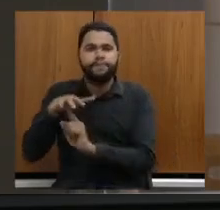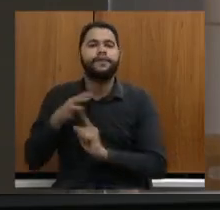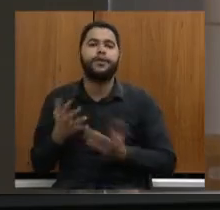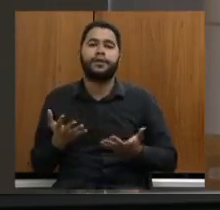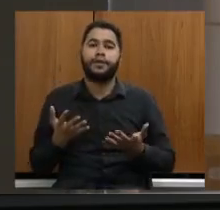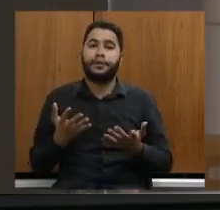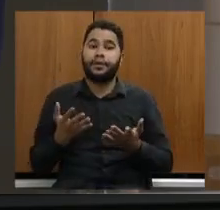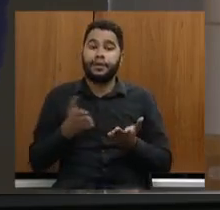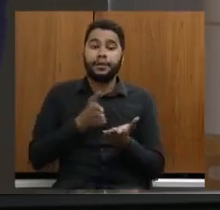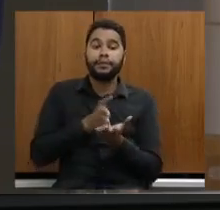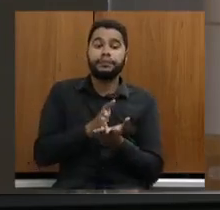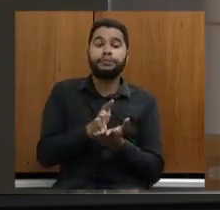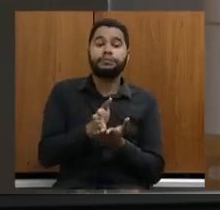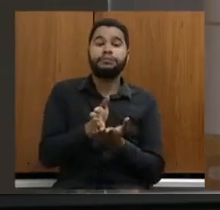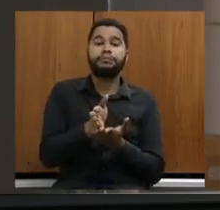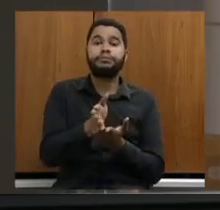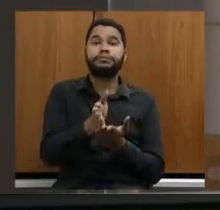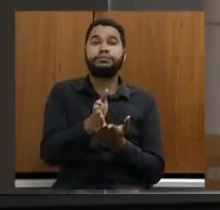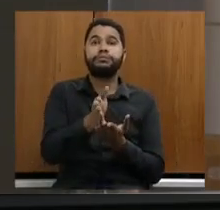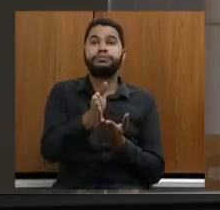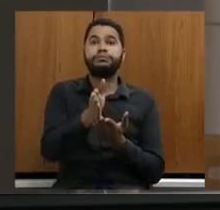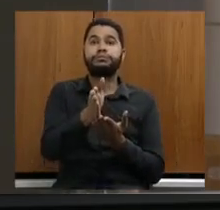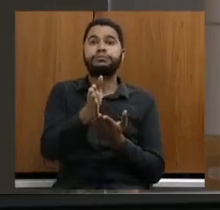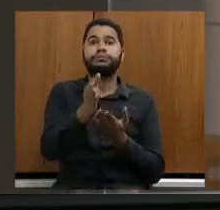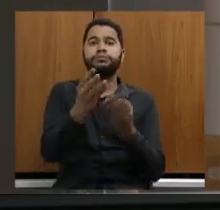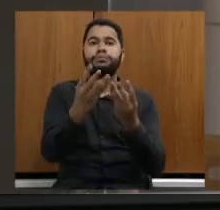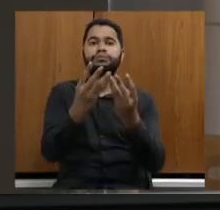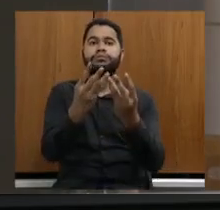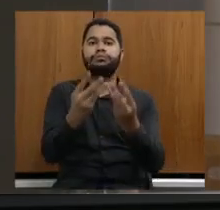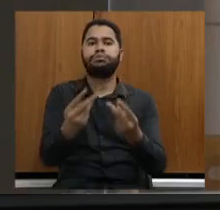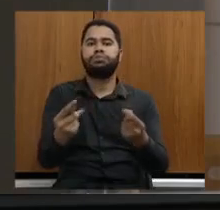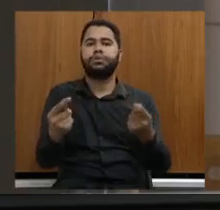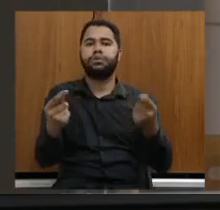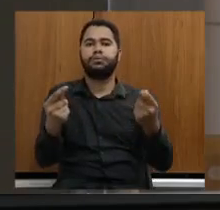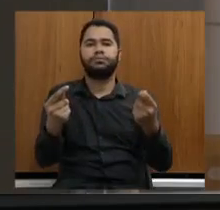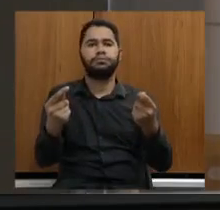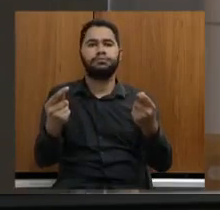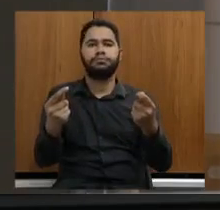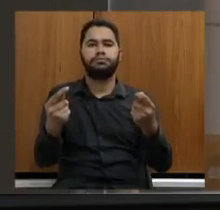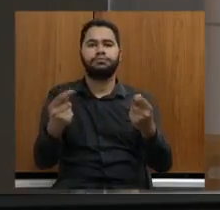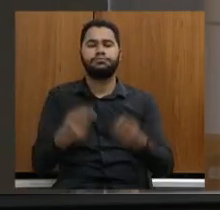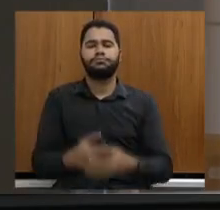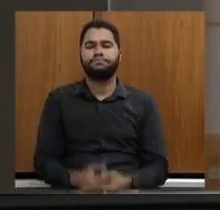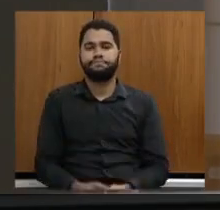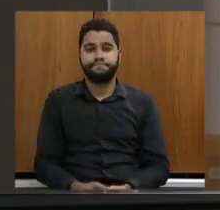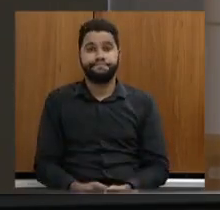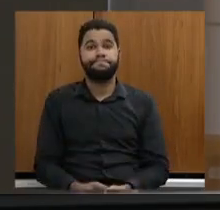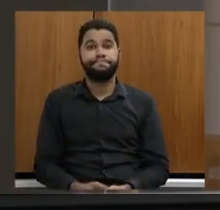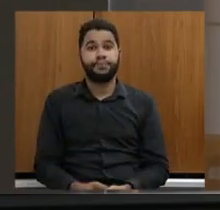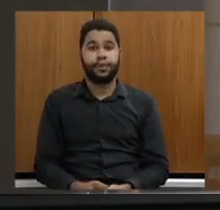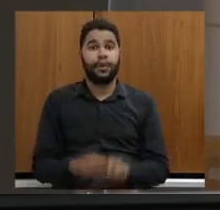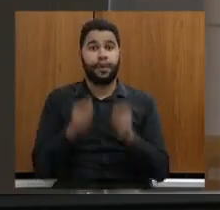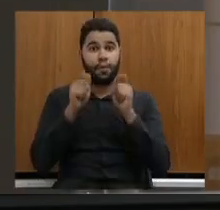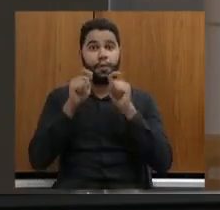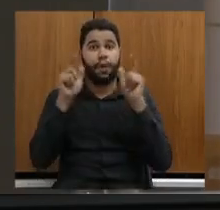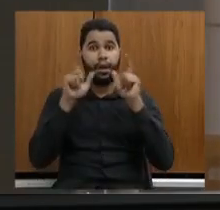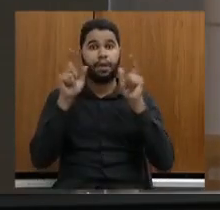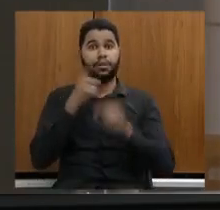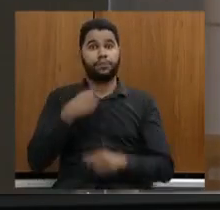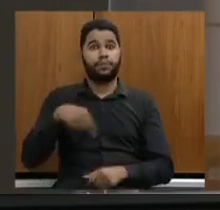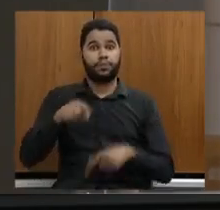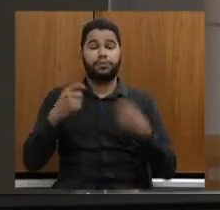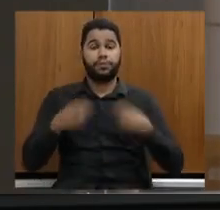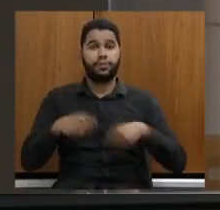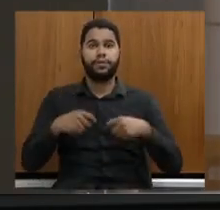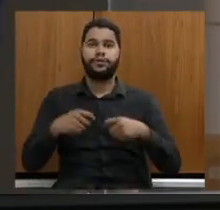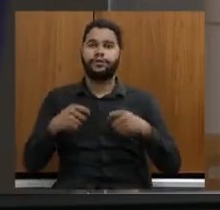a tendência chegar esses médios e grandes Supermercados e desaparecer todos os pequenos então é um alerta que nós temos trabalhar